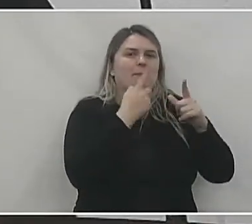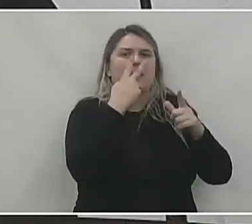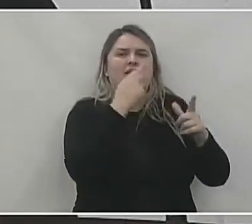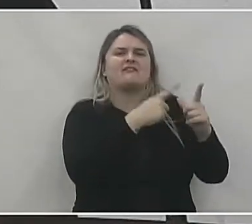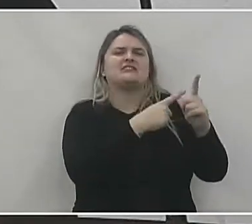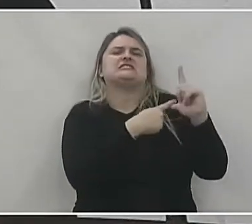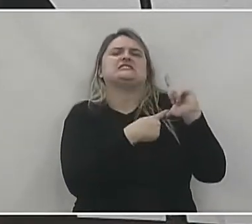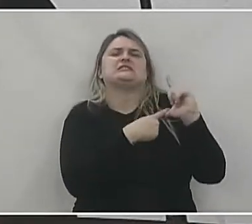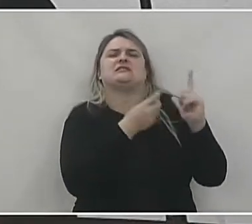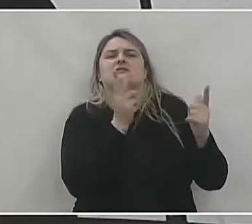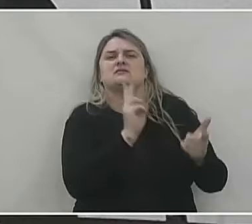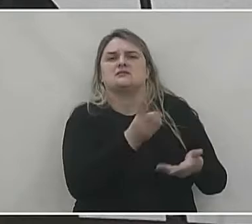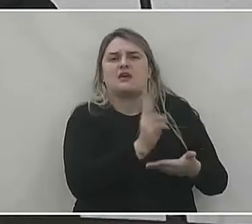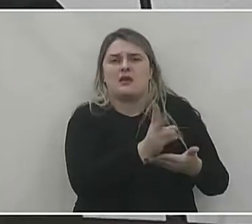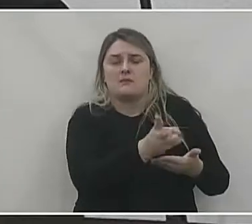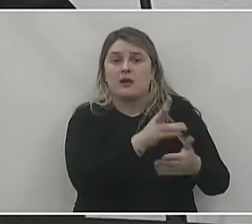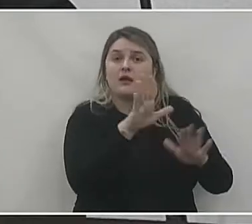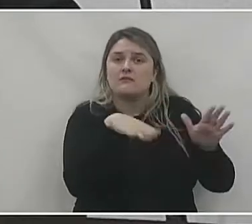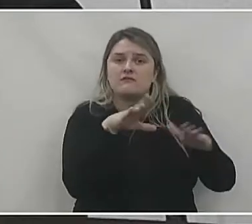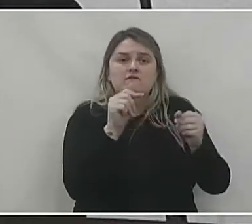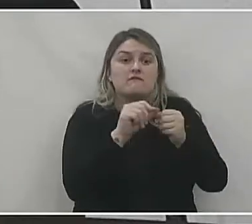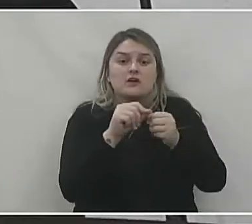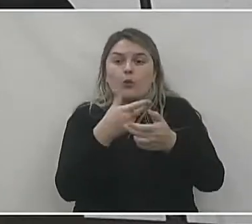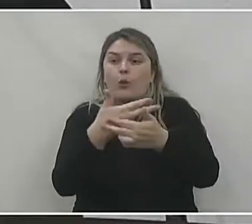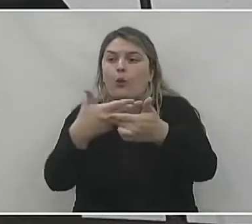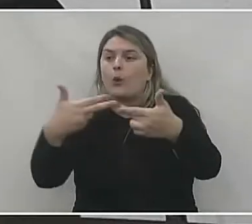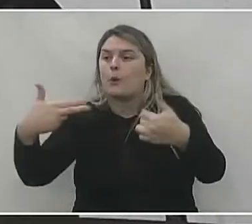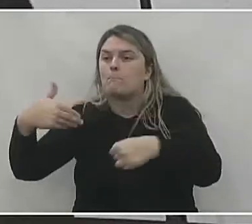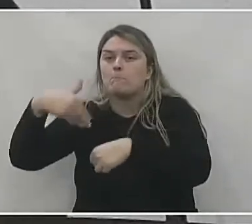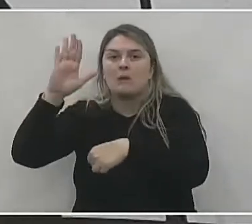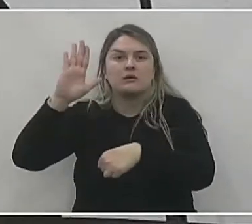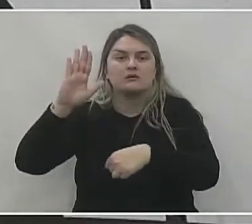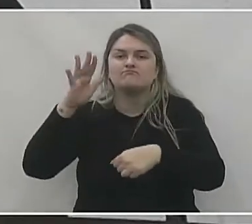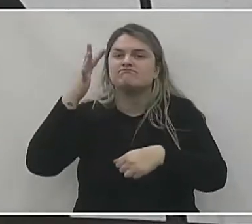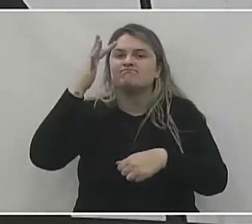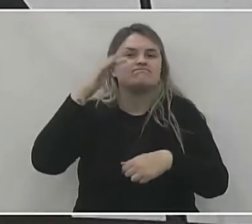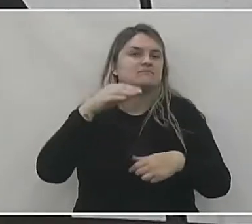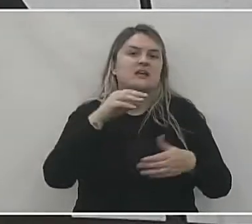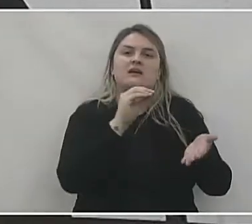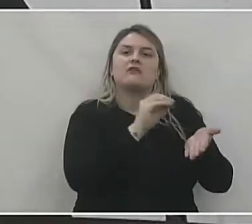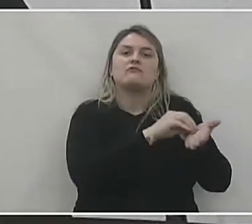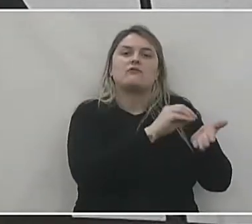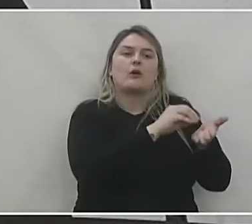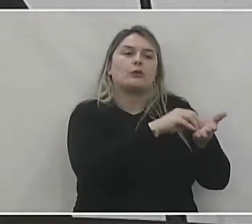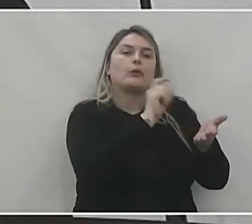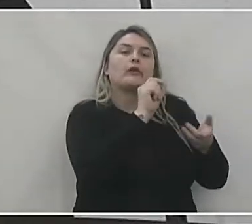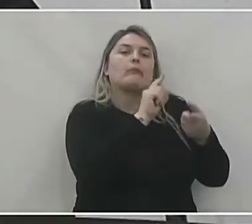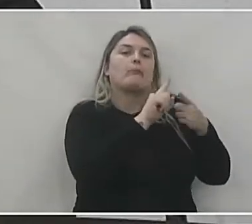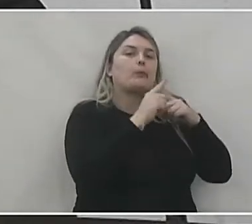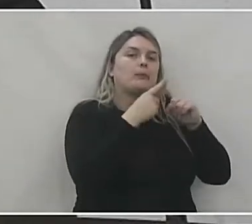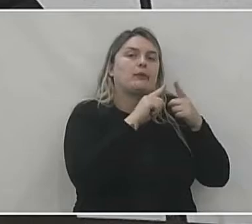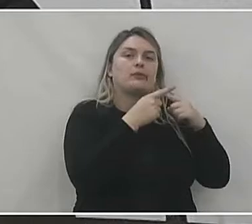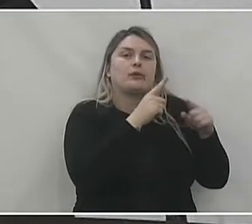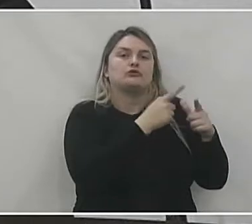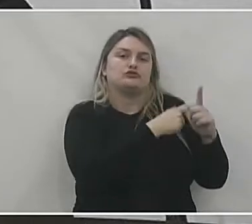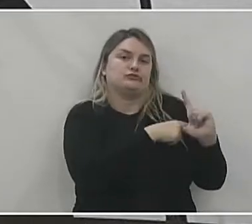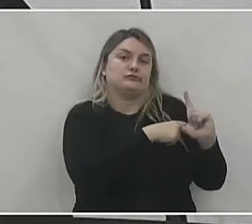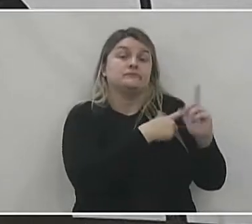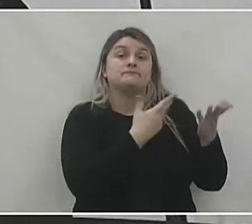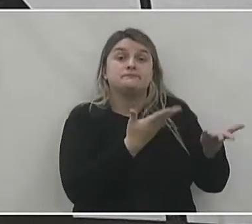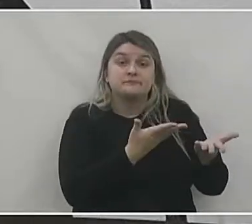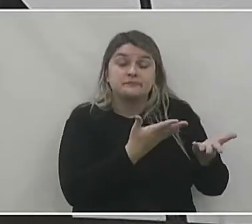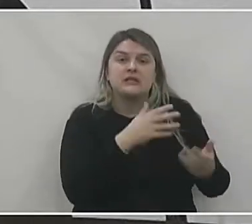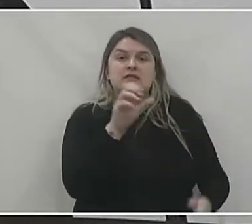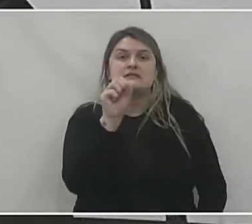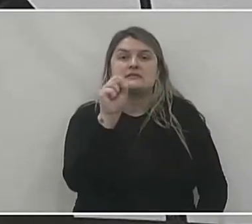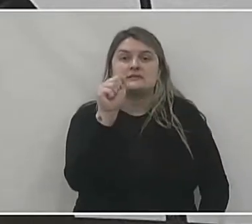para o resto da vida. E às vezes você faz muito mais do que a promessa, mas só é lembrado a promessa. E aí o Santinho